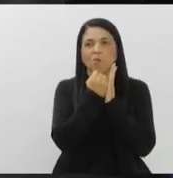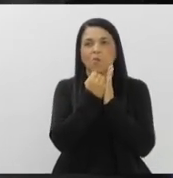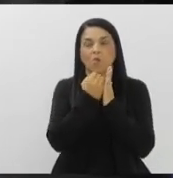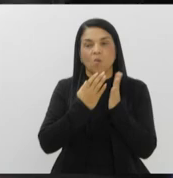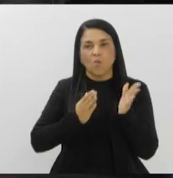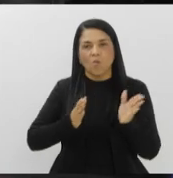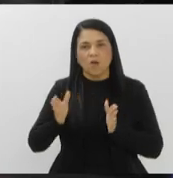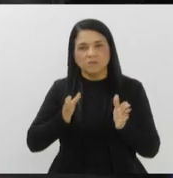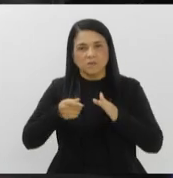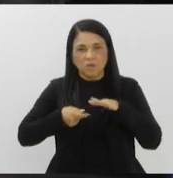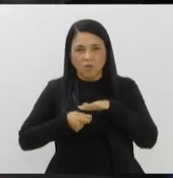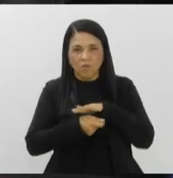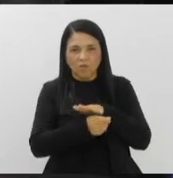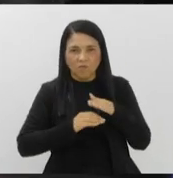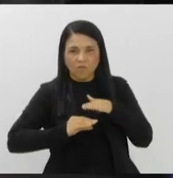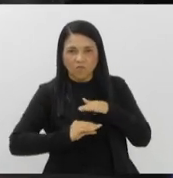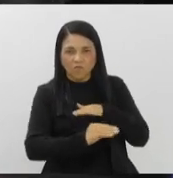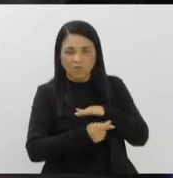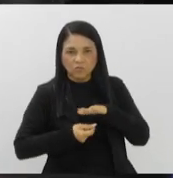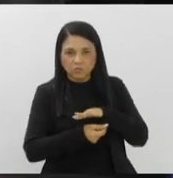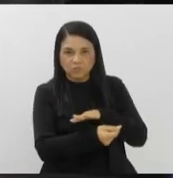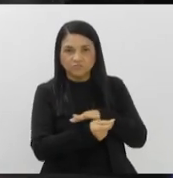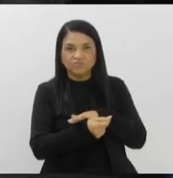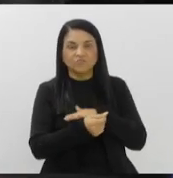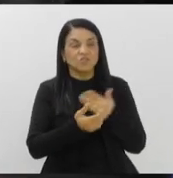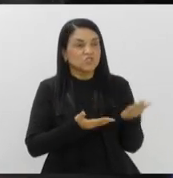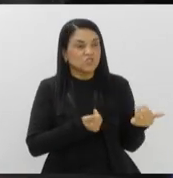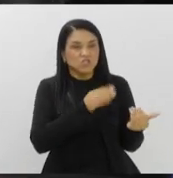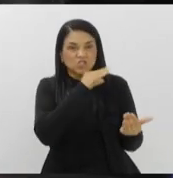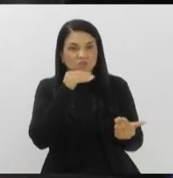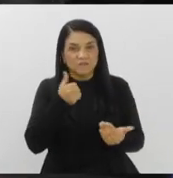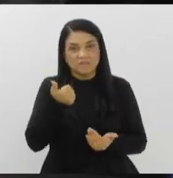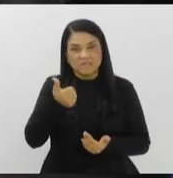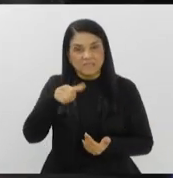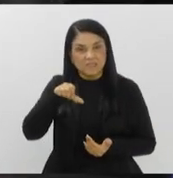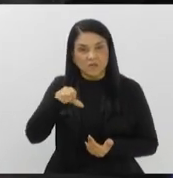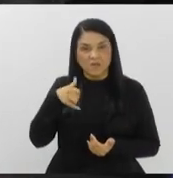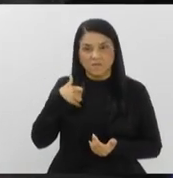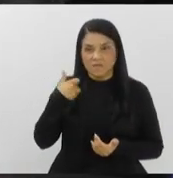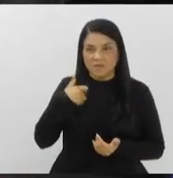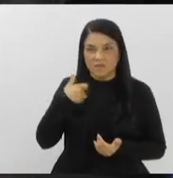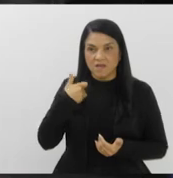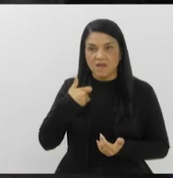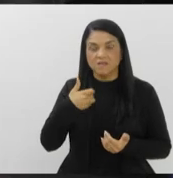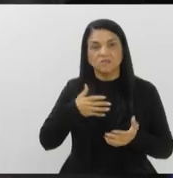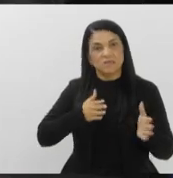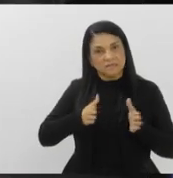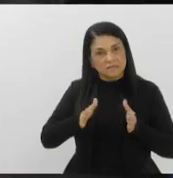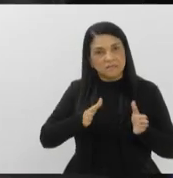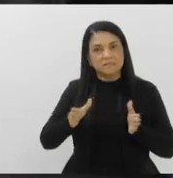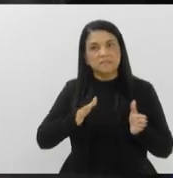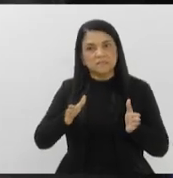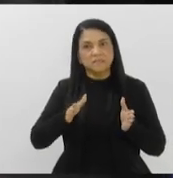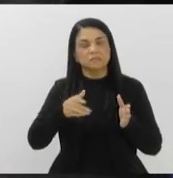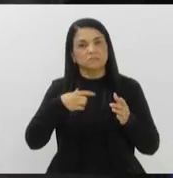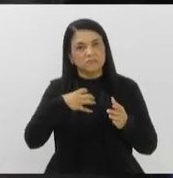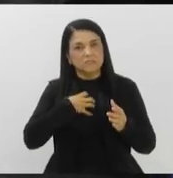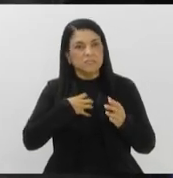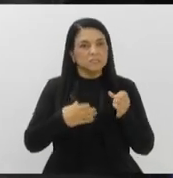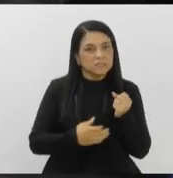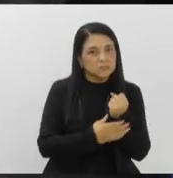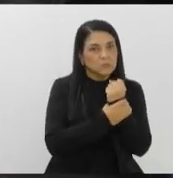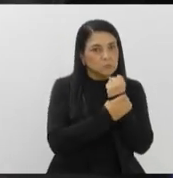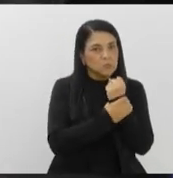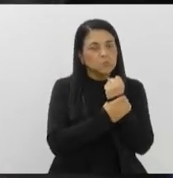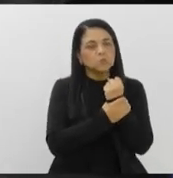Agrofundo, jovens de 19 anos acessando o Agrofundo. E eu perguntei a um deles, você se sente seguro? Como é que você se sente com